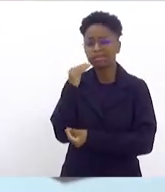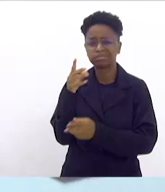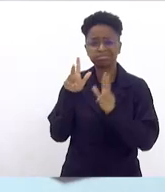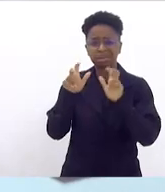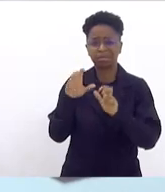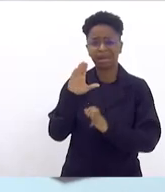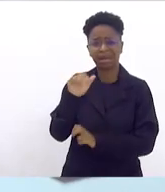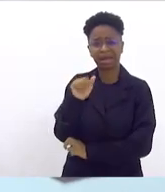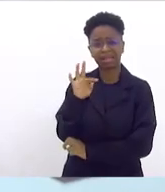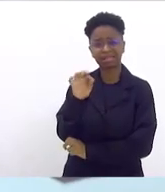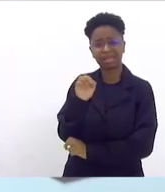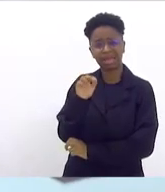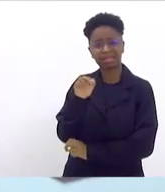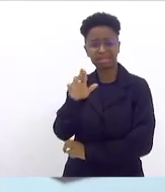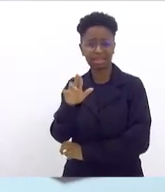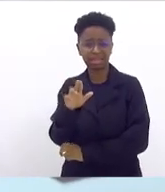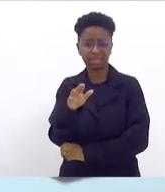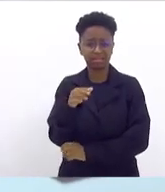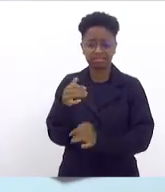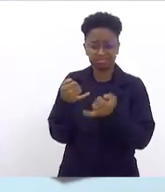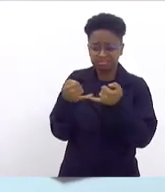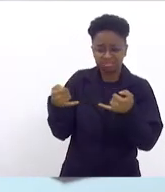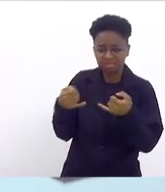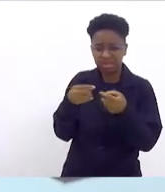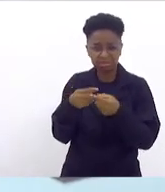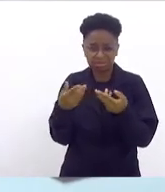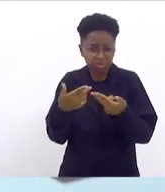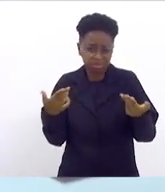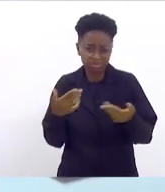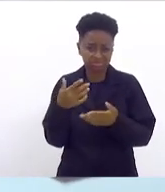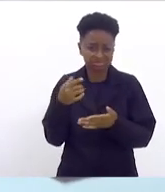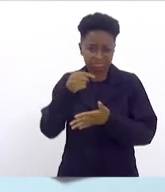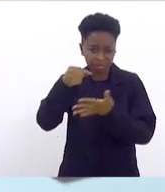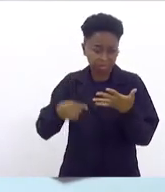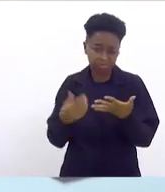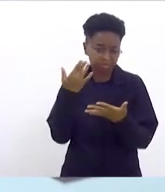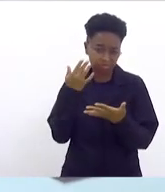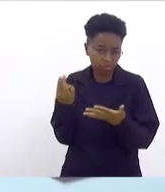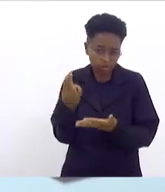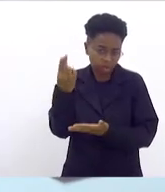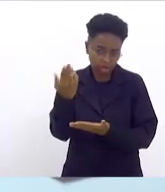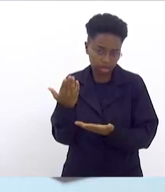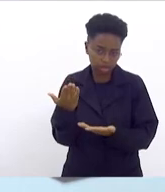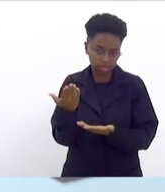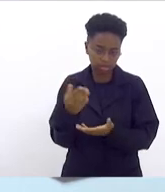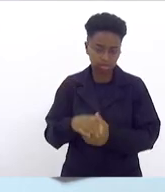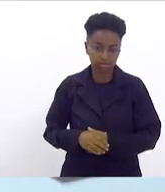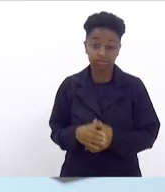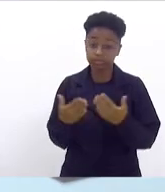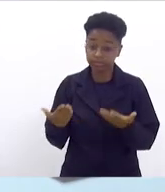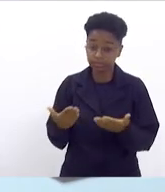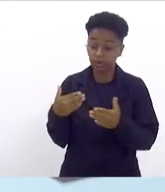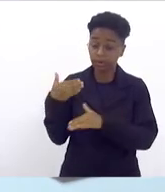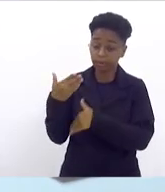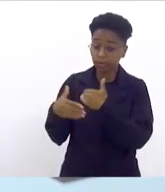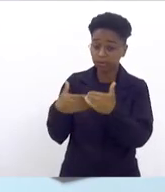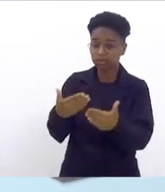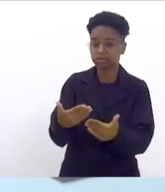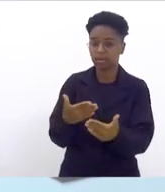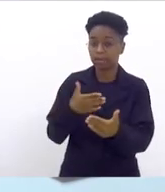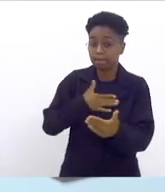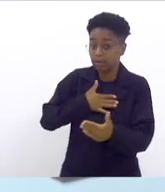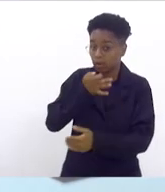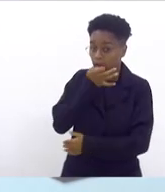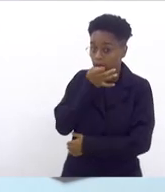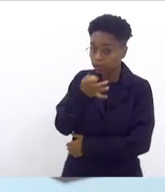catéter, espessura de lâmina, etc., etc.? Então, é um procedimento que, no meu